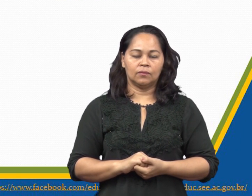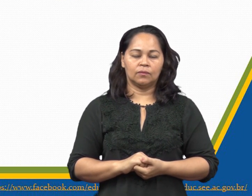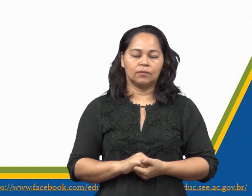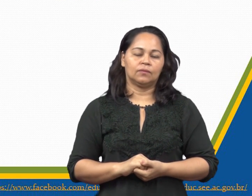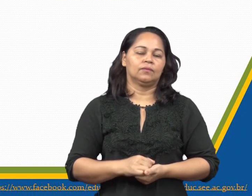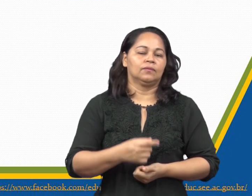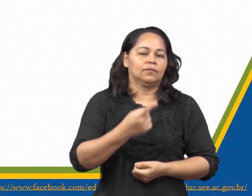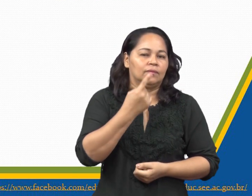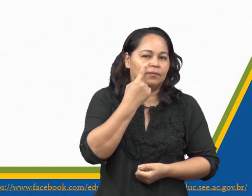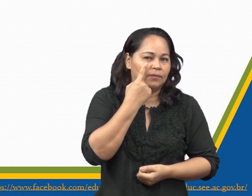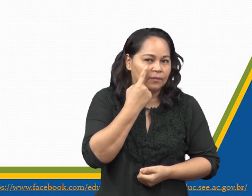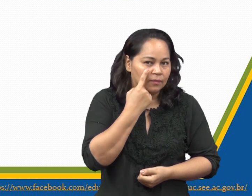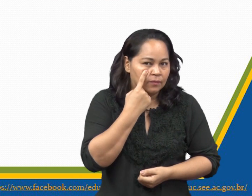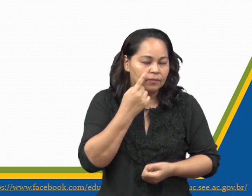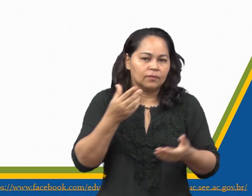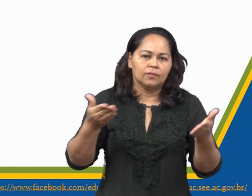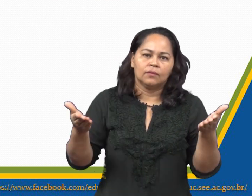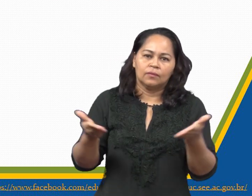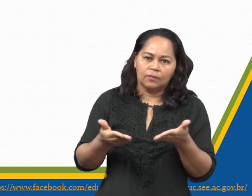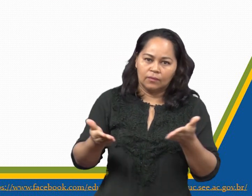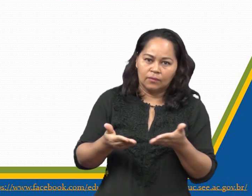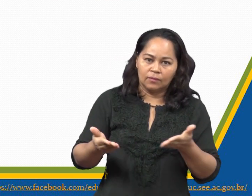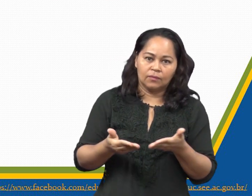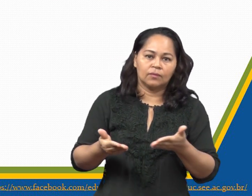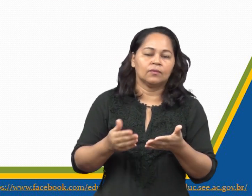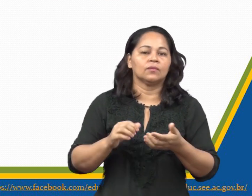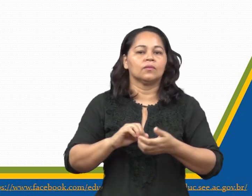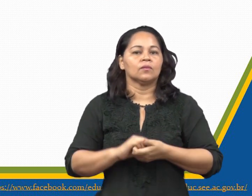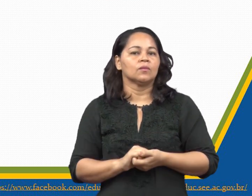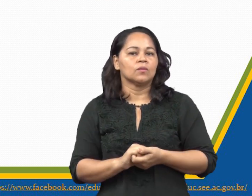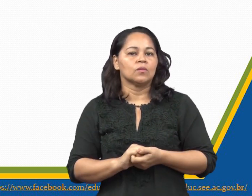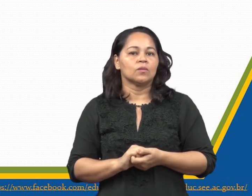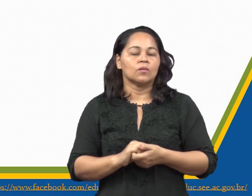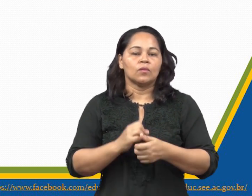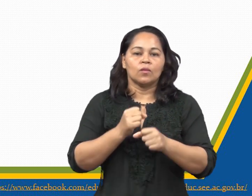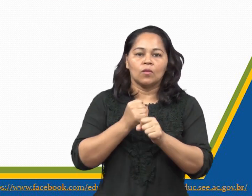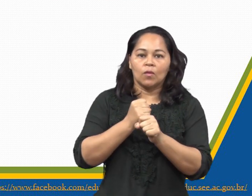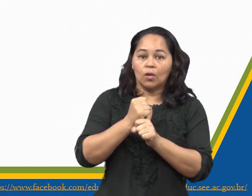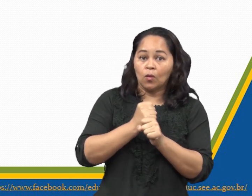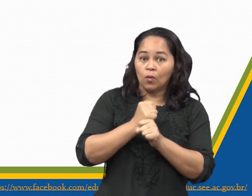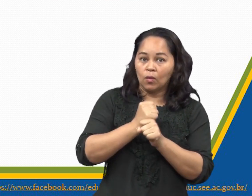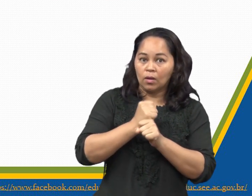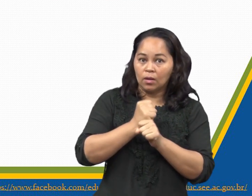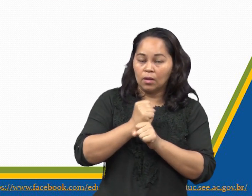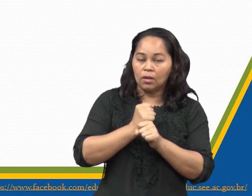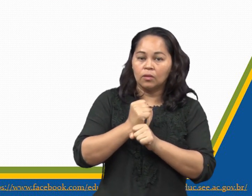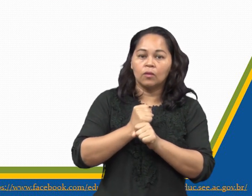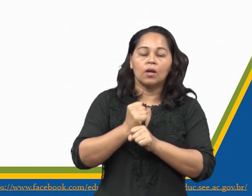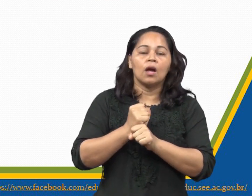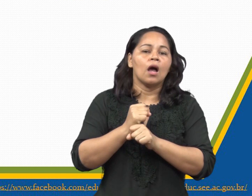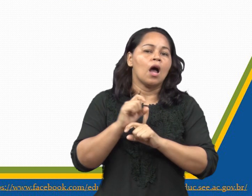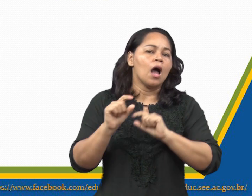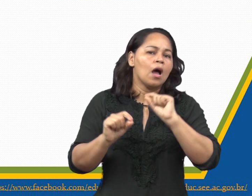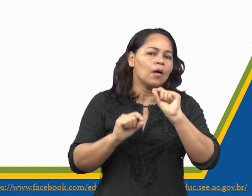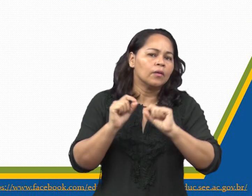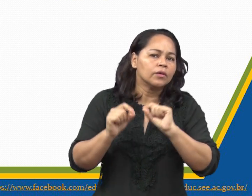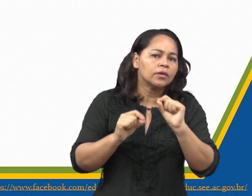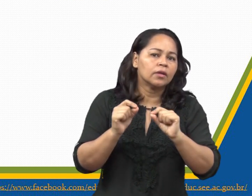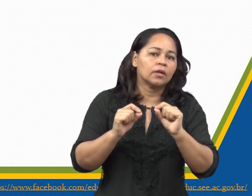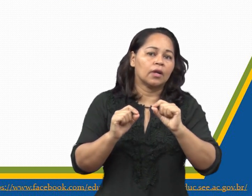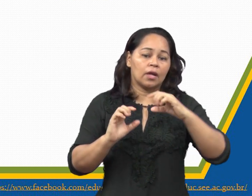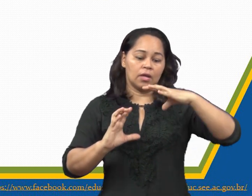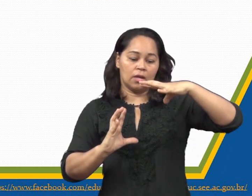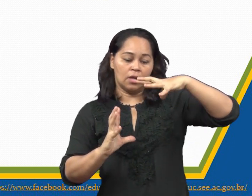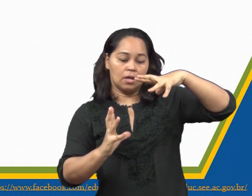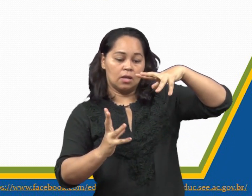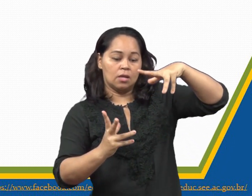Observe agora. Observe essa telinha, ó. O ano é o tempo em que a Terra